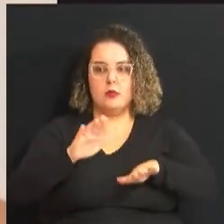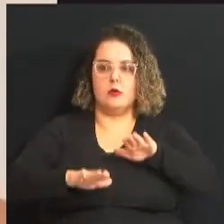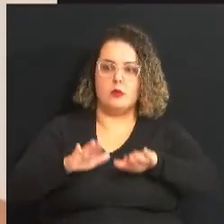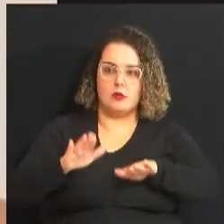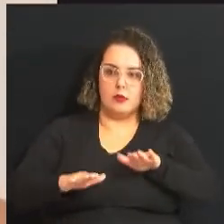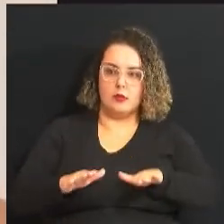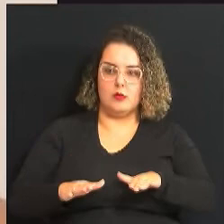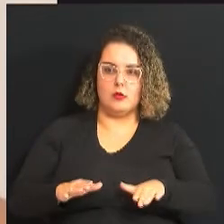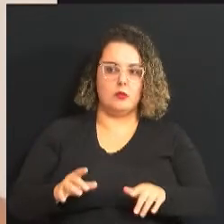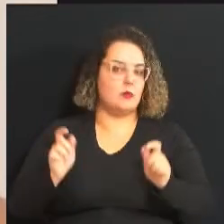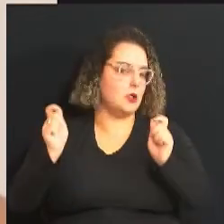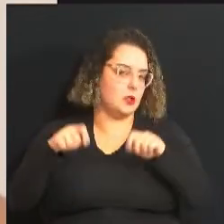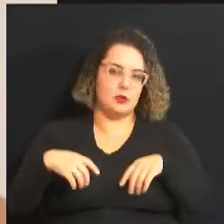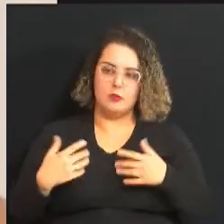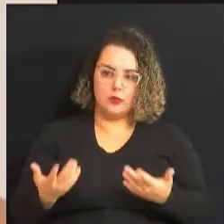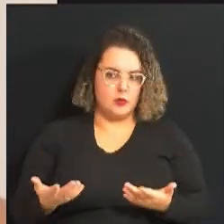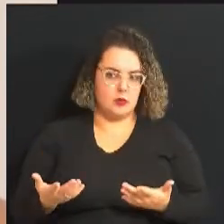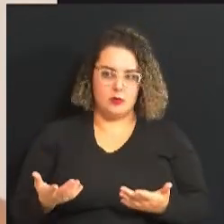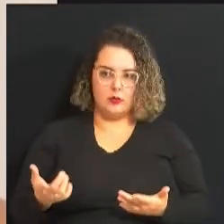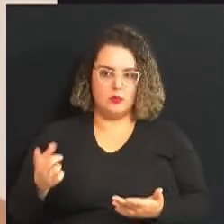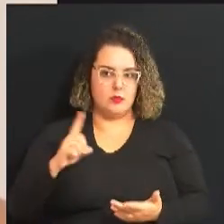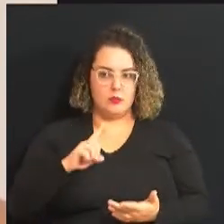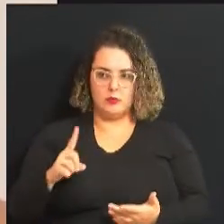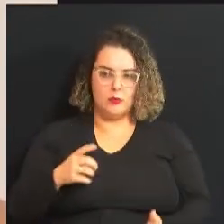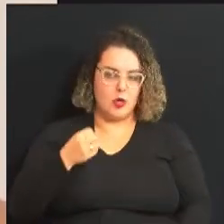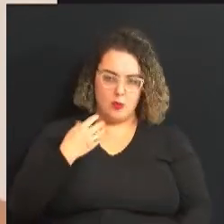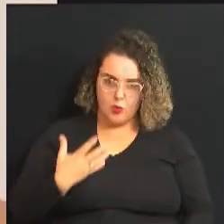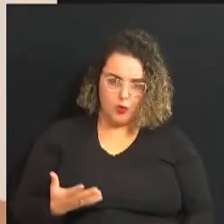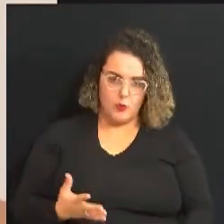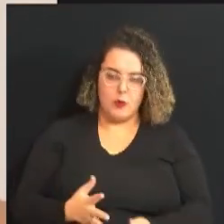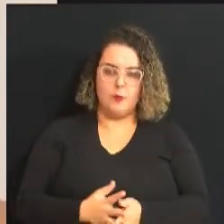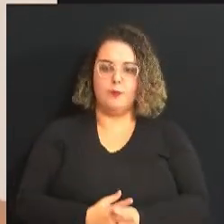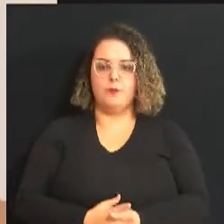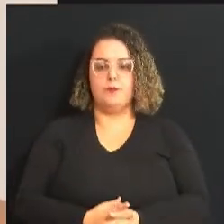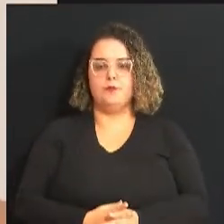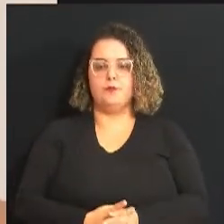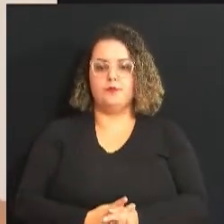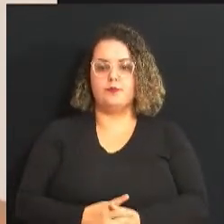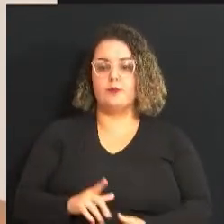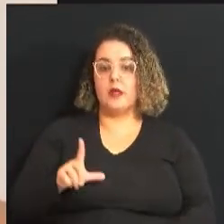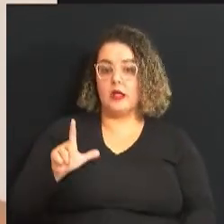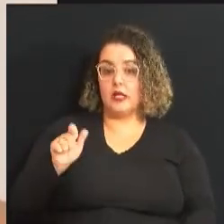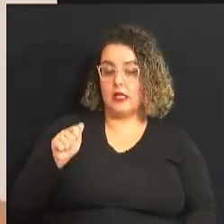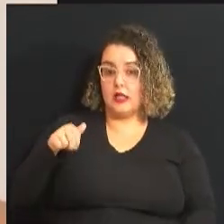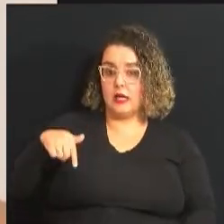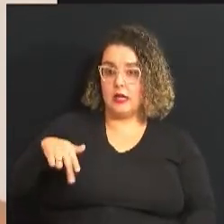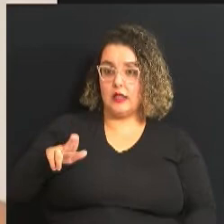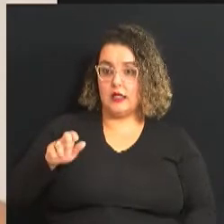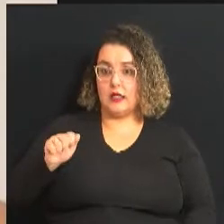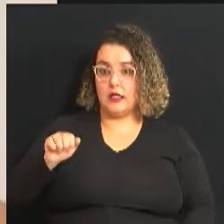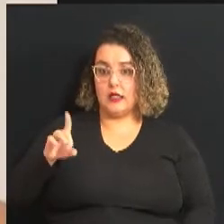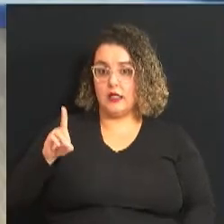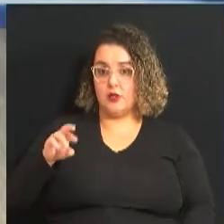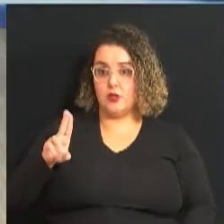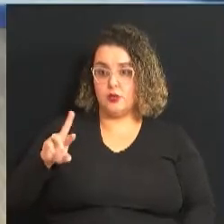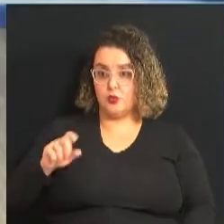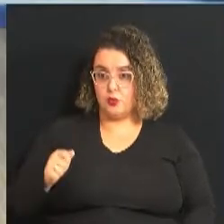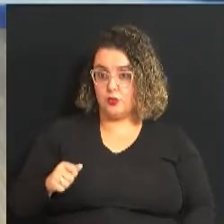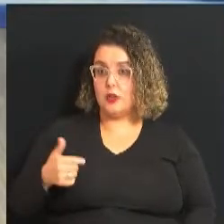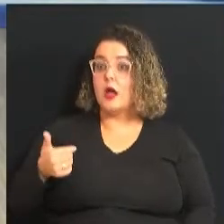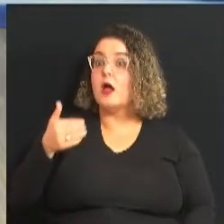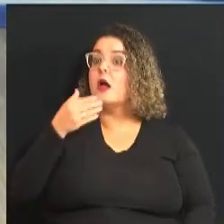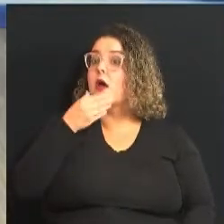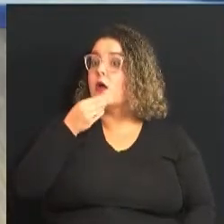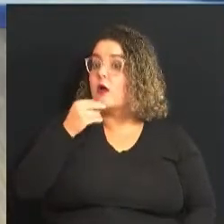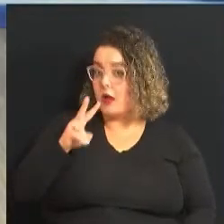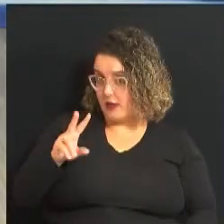não é possível ou não é desejada. A gente falou aí, a laqueadura então é para a mulher e para o homem, é a vasectomia?